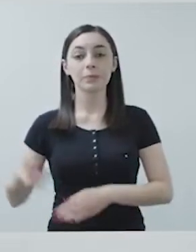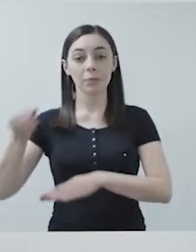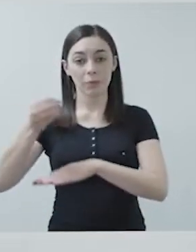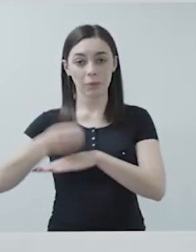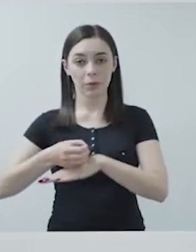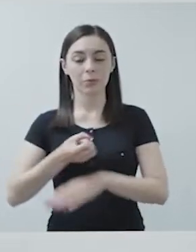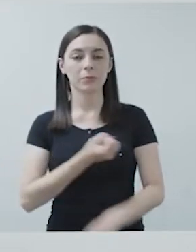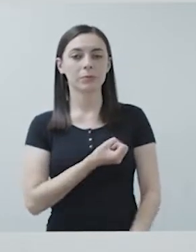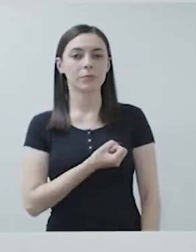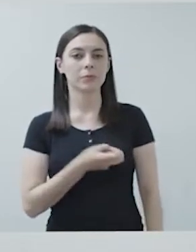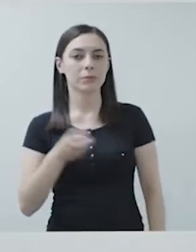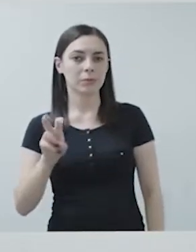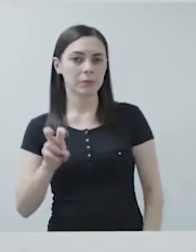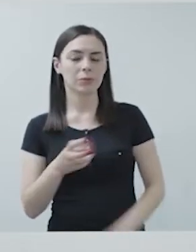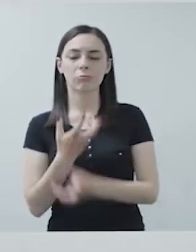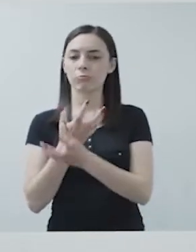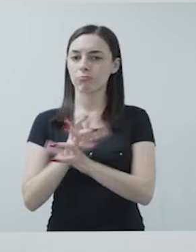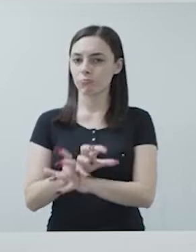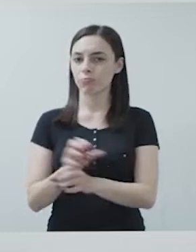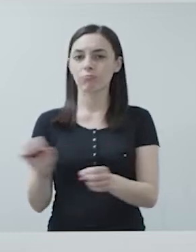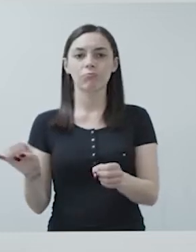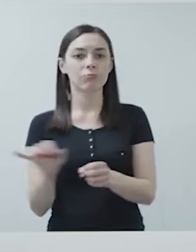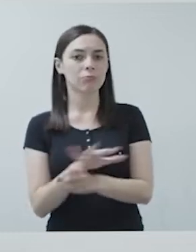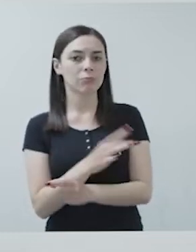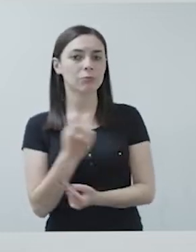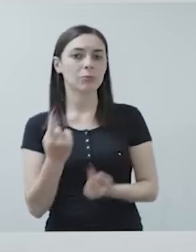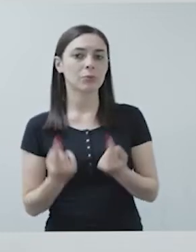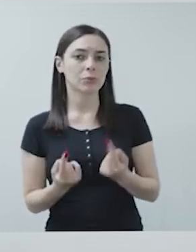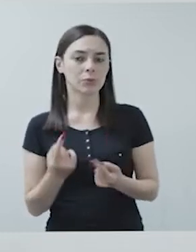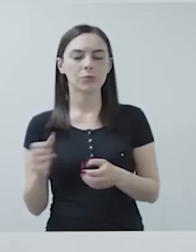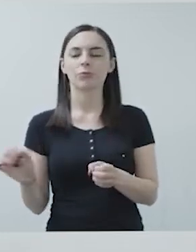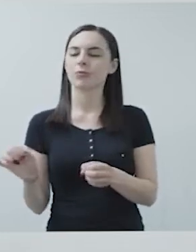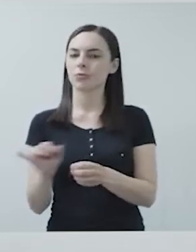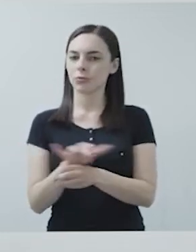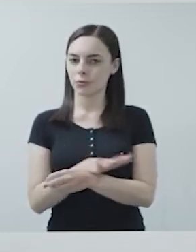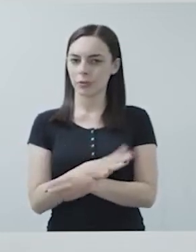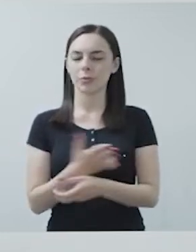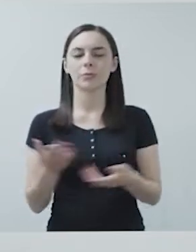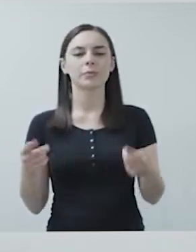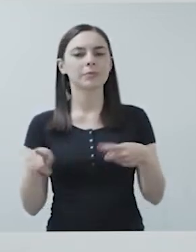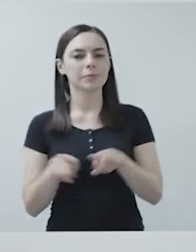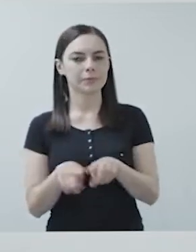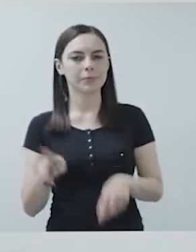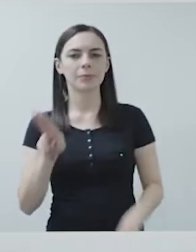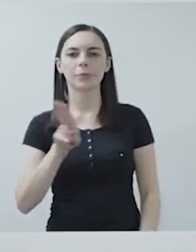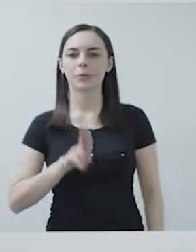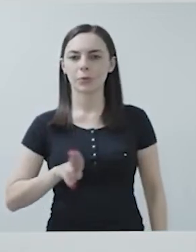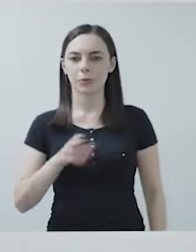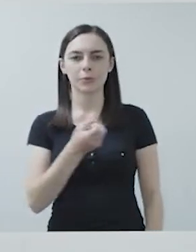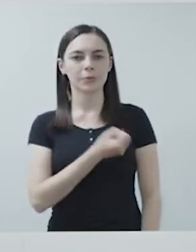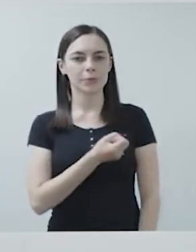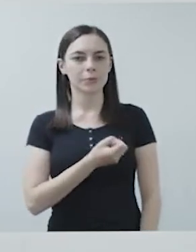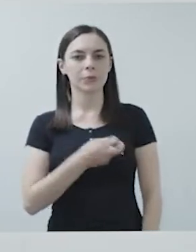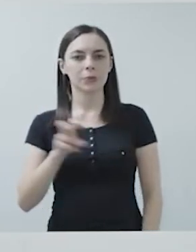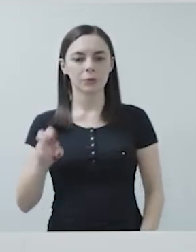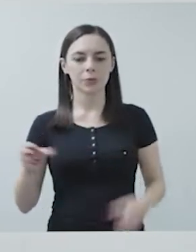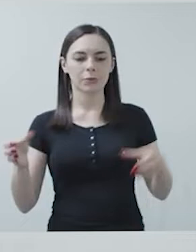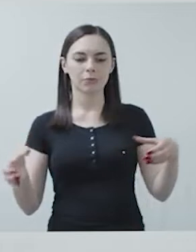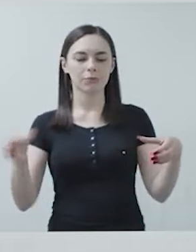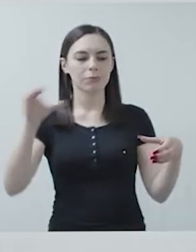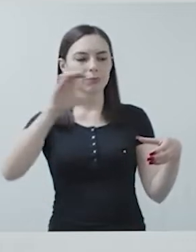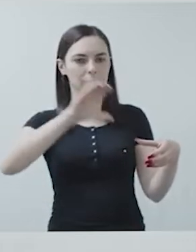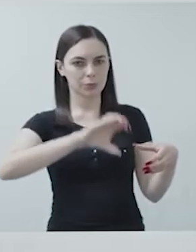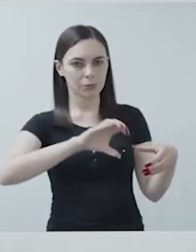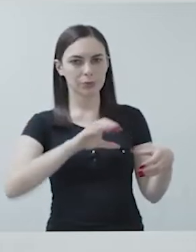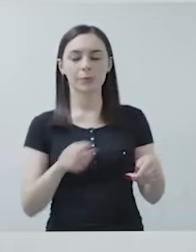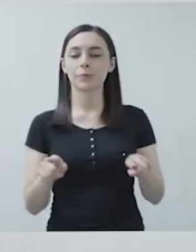5, ele está vazio ou ele está cheio? Ele está cheio de suco, né? Então, também vamos usar o copo número 5.